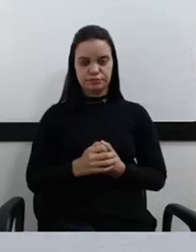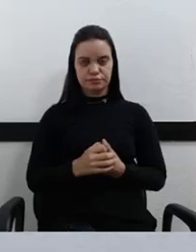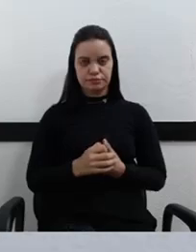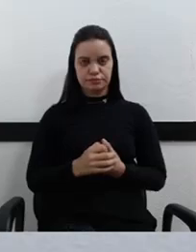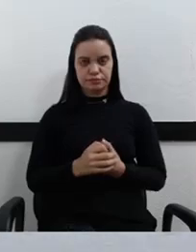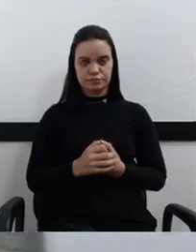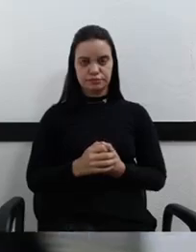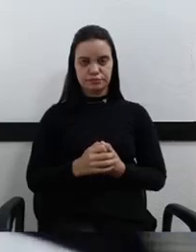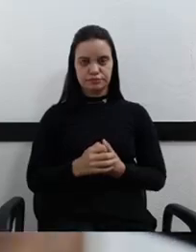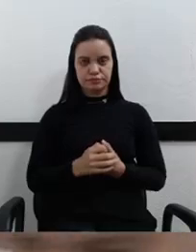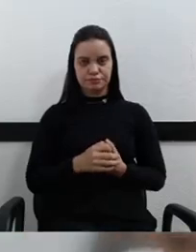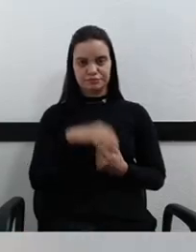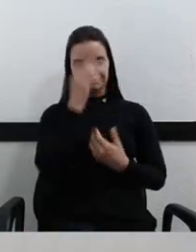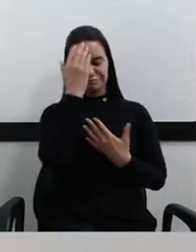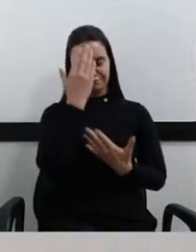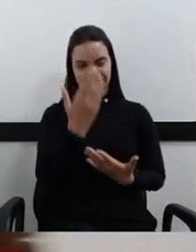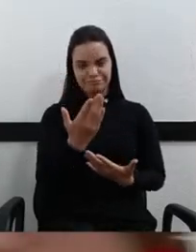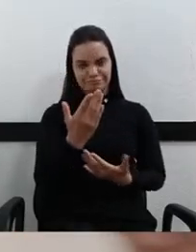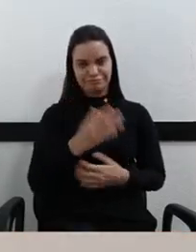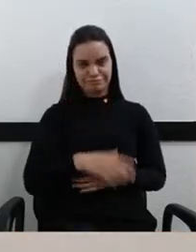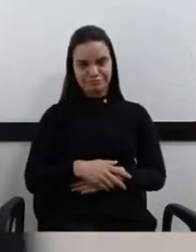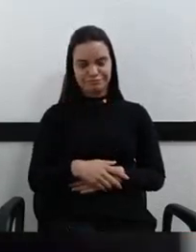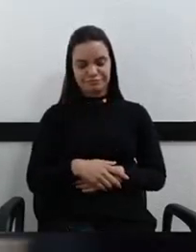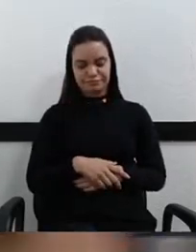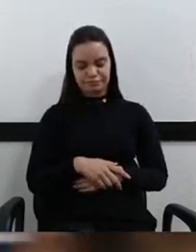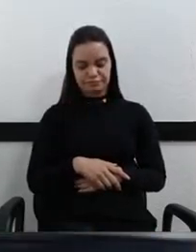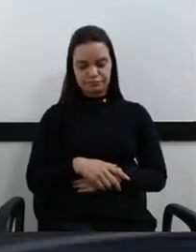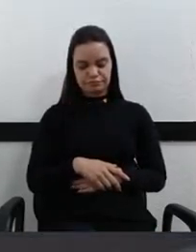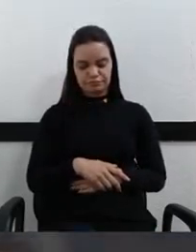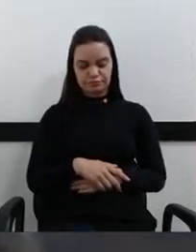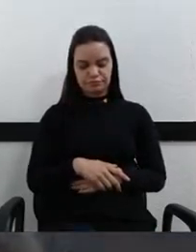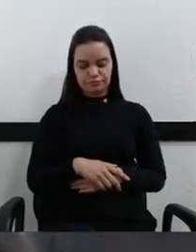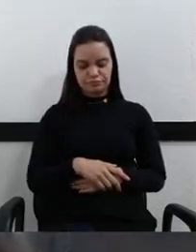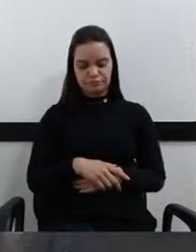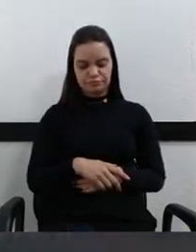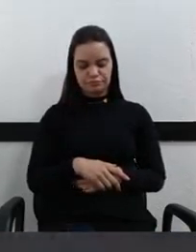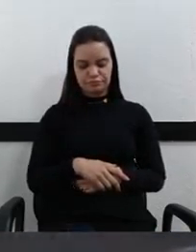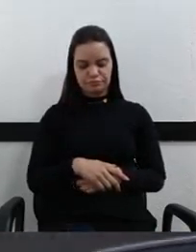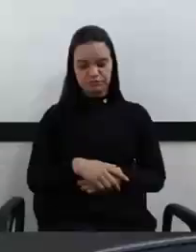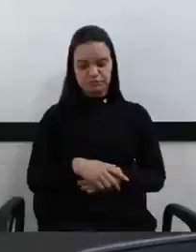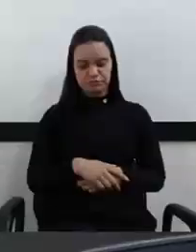Bem, obrigado, presidente. Vou abrir aqui o voto.